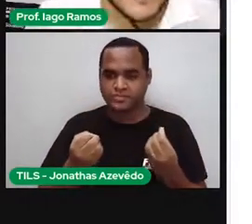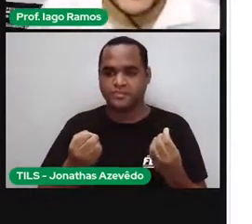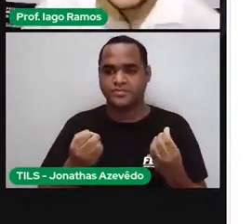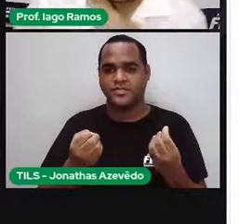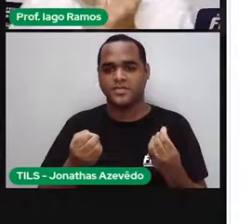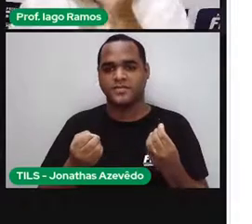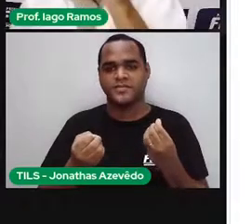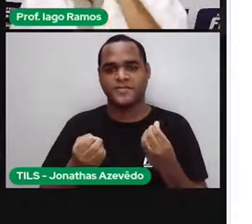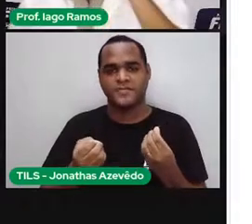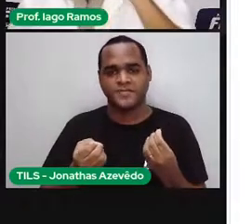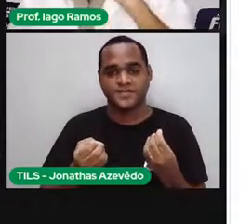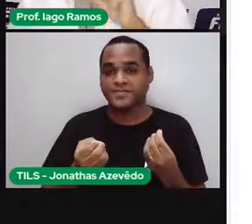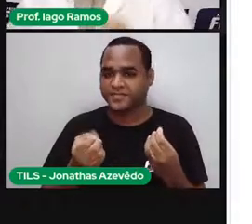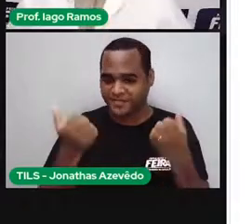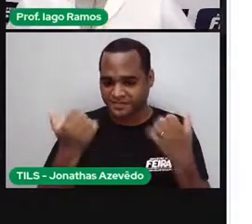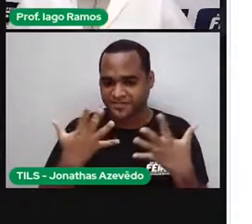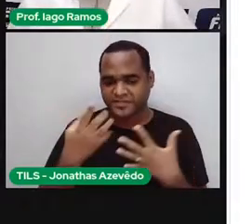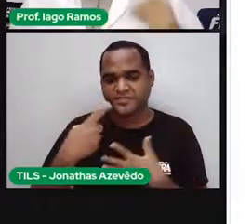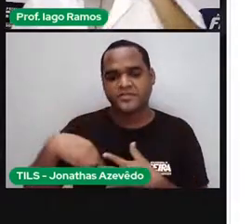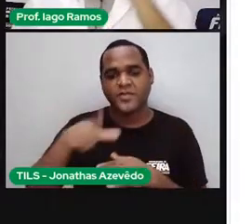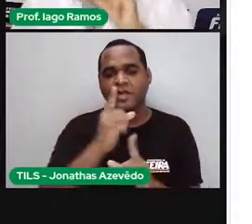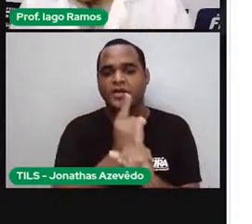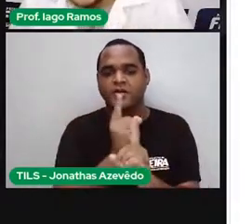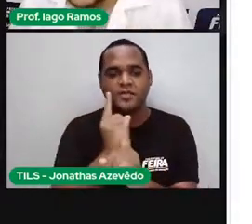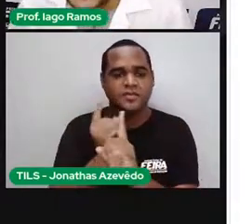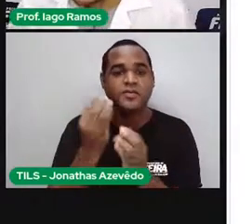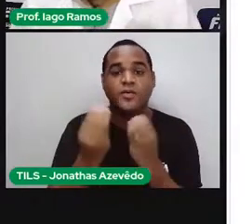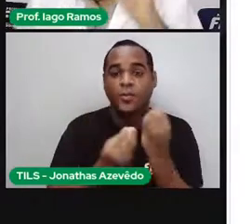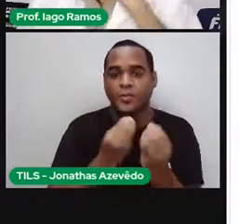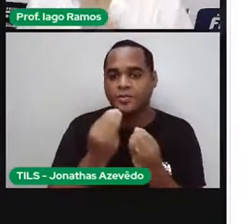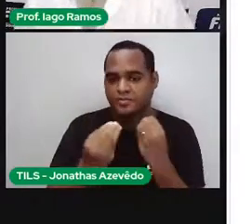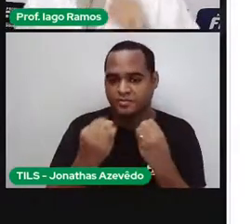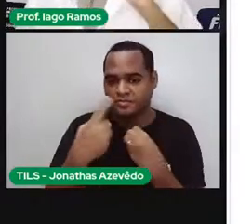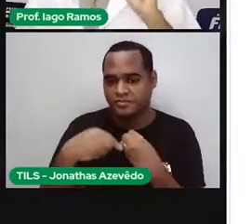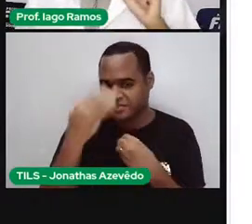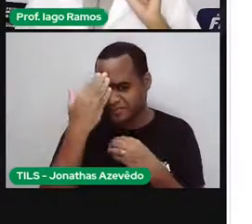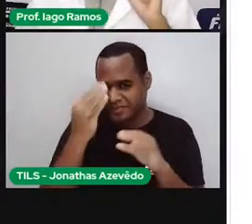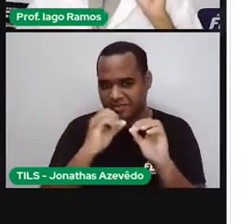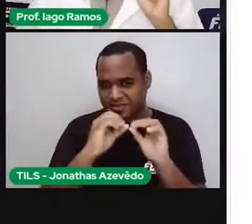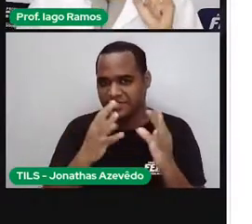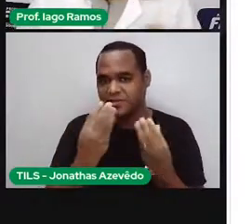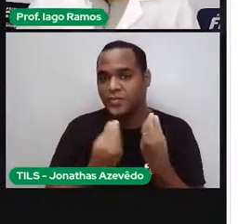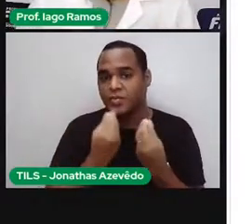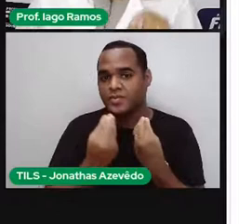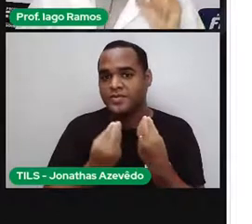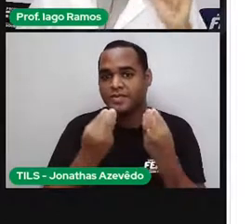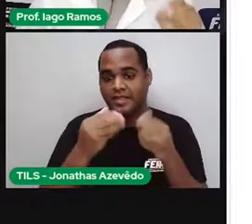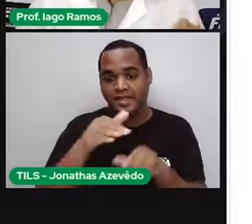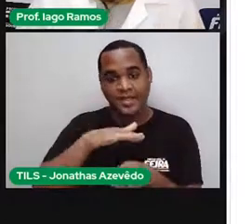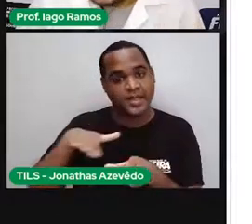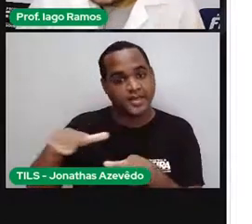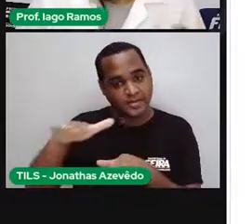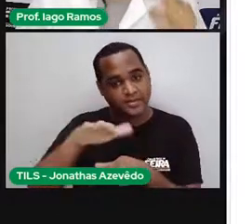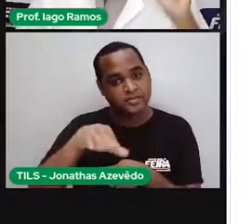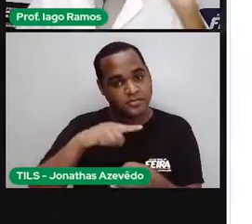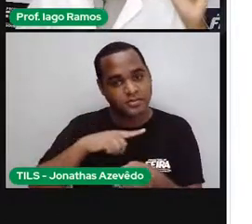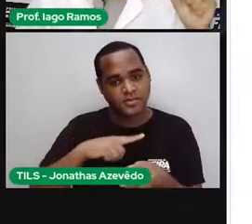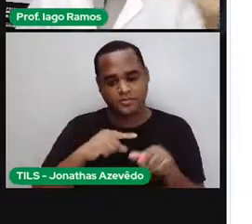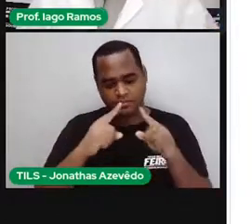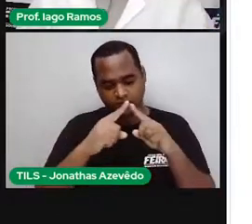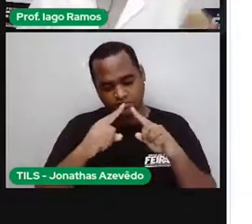e que a gente já encontrou a gente já sabe por quê que a área do triângulo é